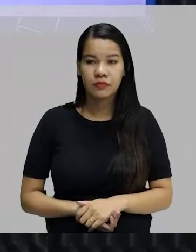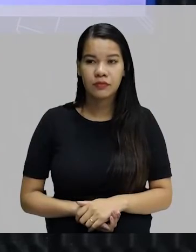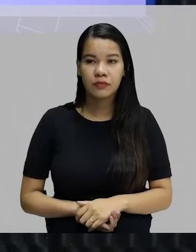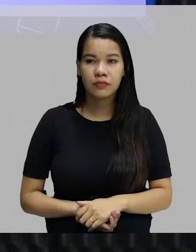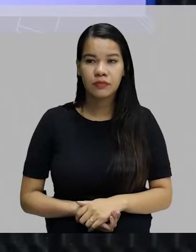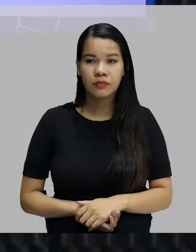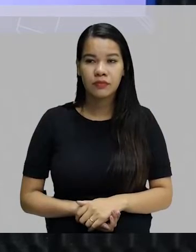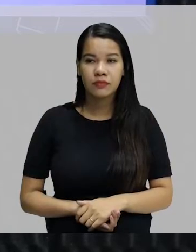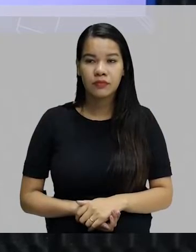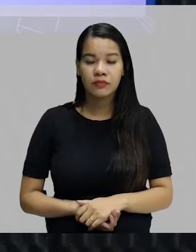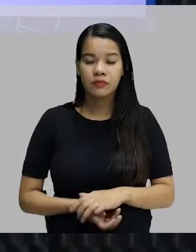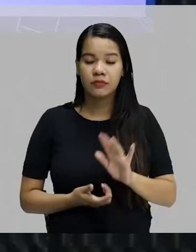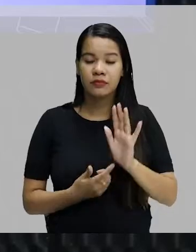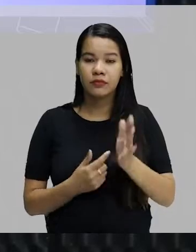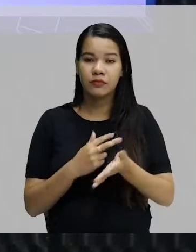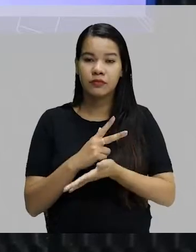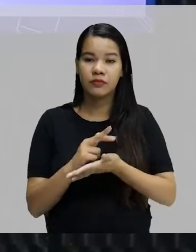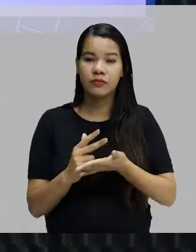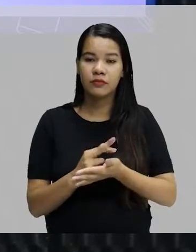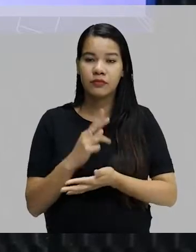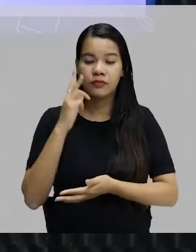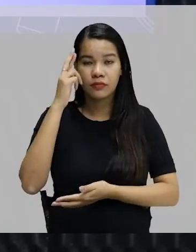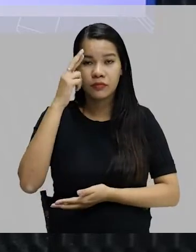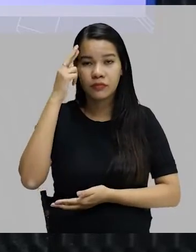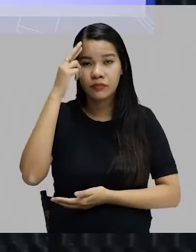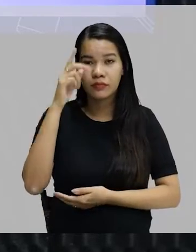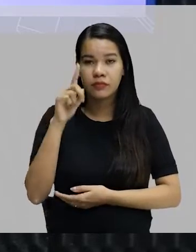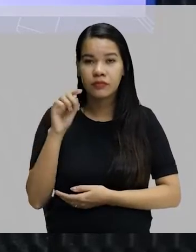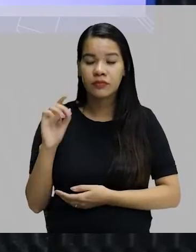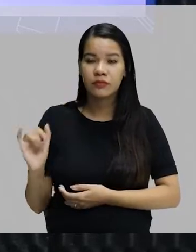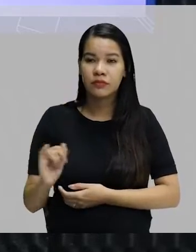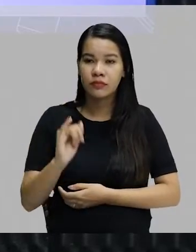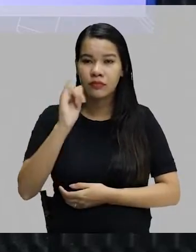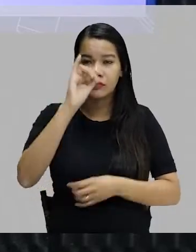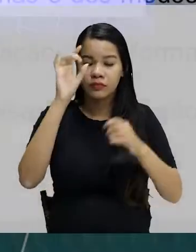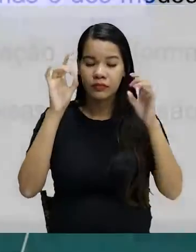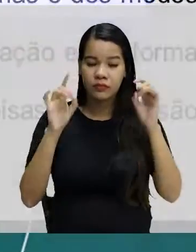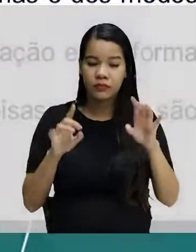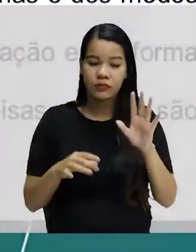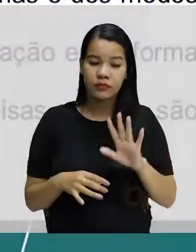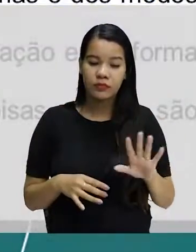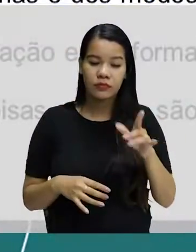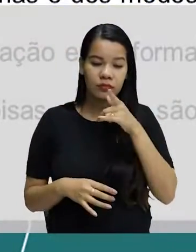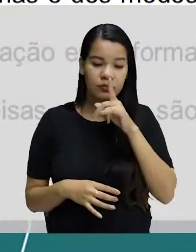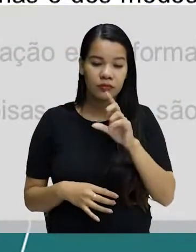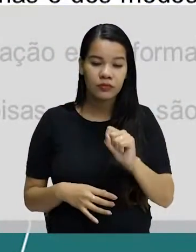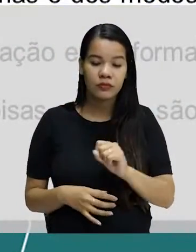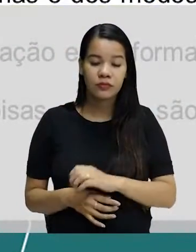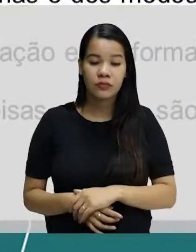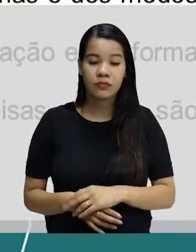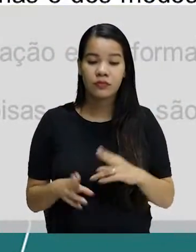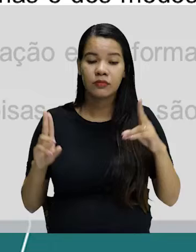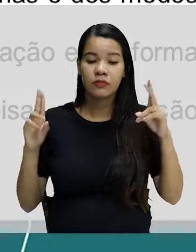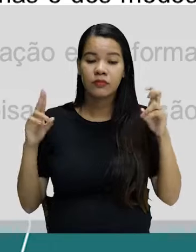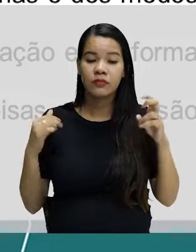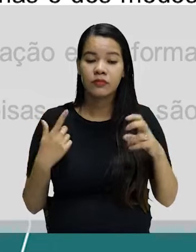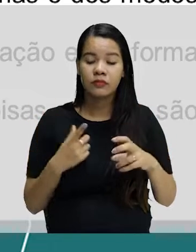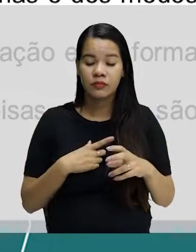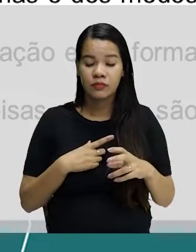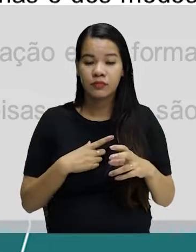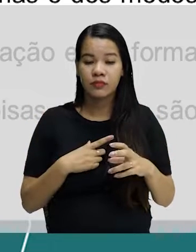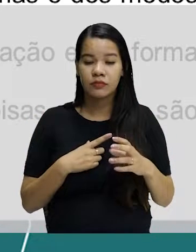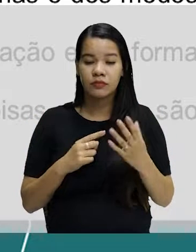aí para a gente uma série de reflexões que são importantes, principalmente dentro da linguagem. Sobre Wittgenstein, né, sobre esse nosso